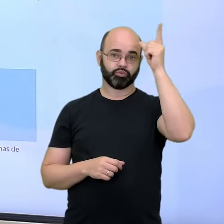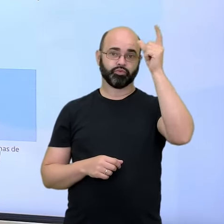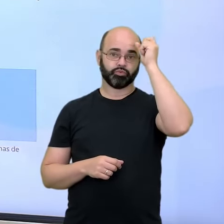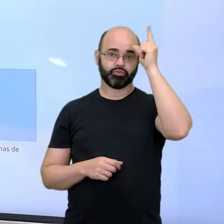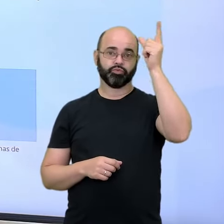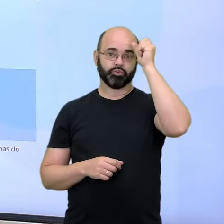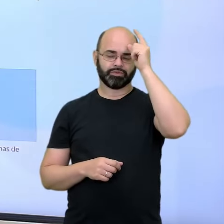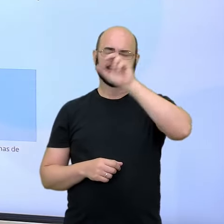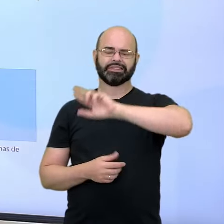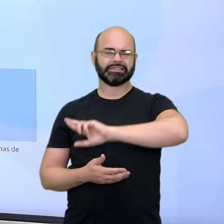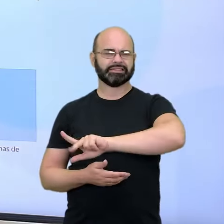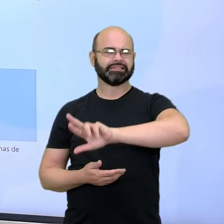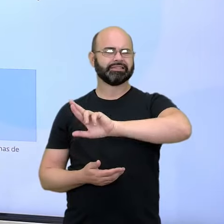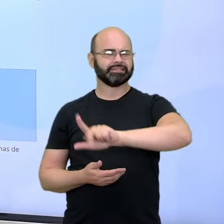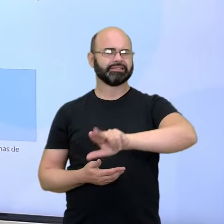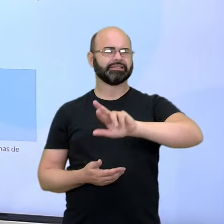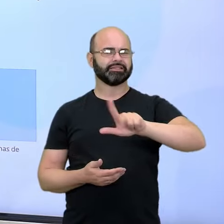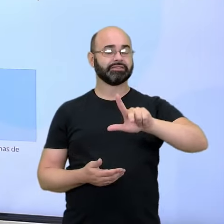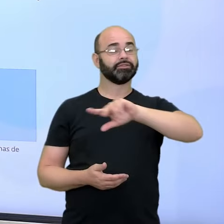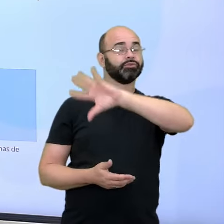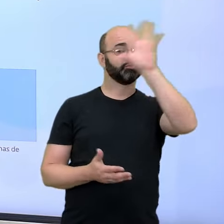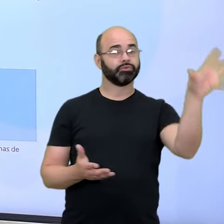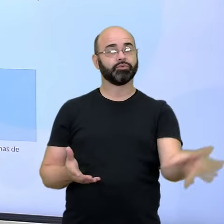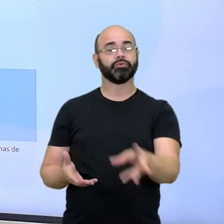estar dentro da literatura.